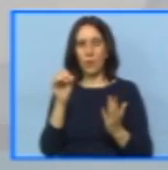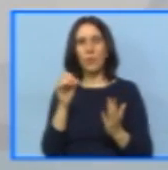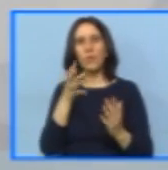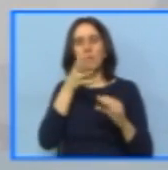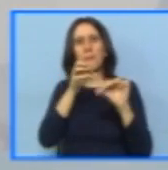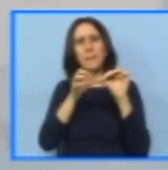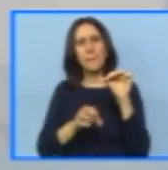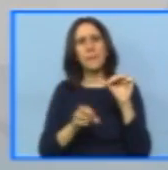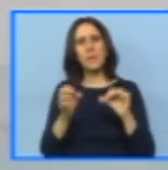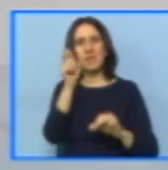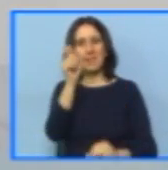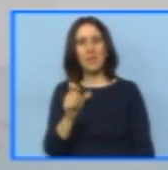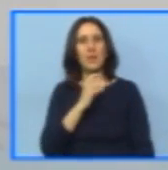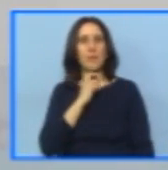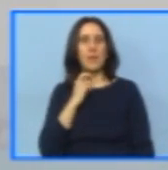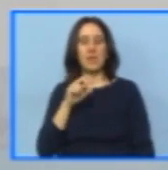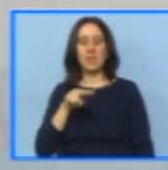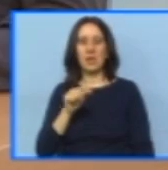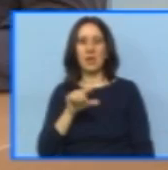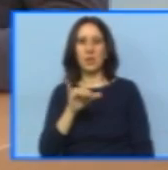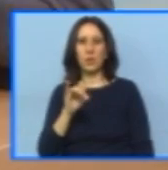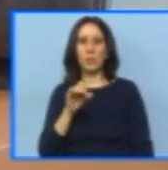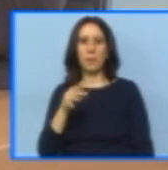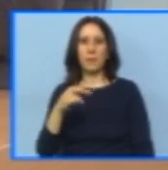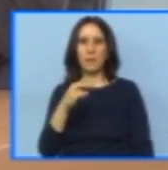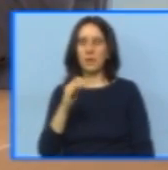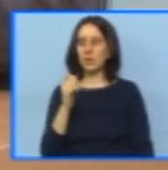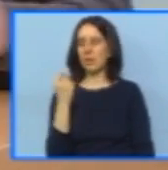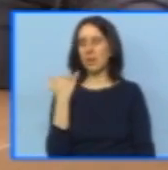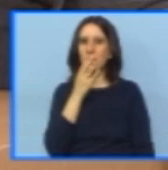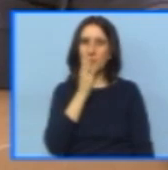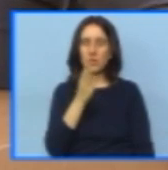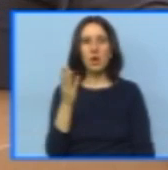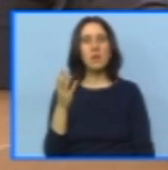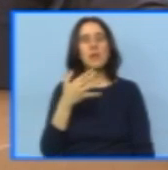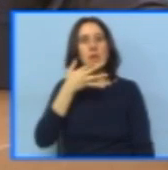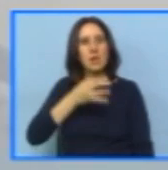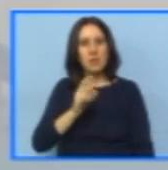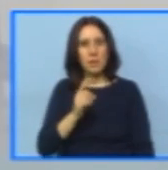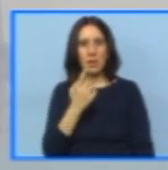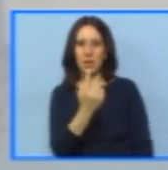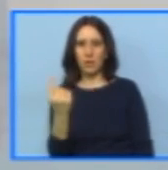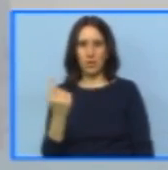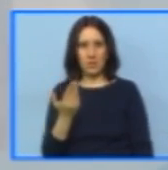questão que o Padre Nélio Pita já referia há pouco, de alguma incredulidade que nos afeta também a cada um de nós.